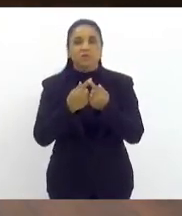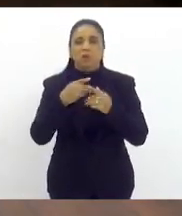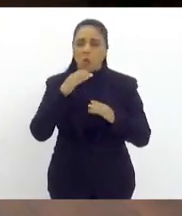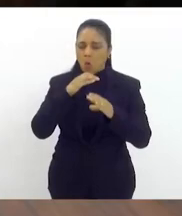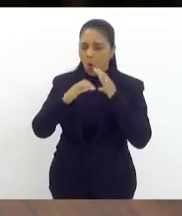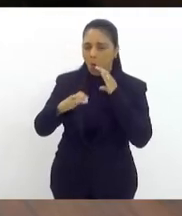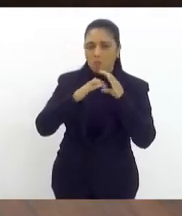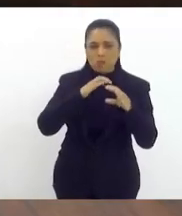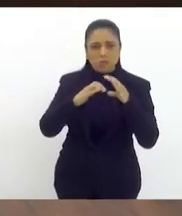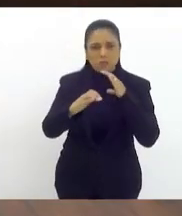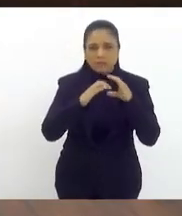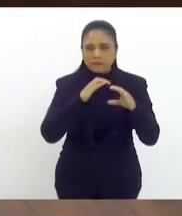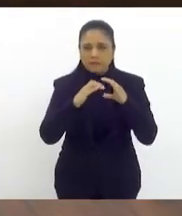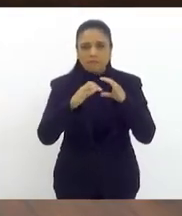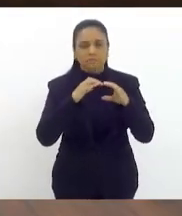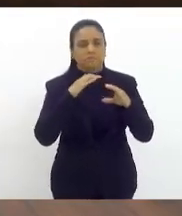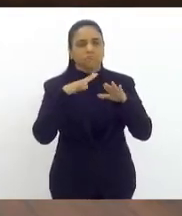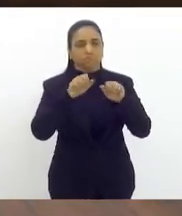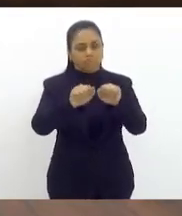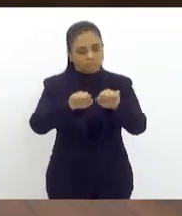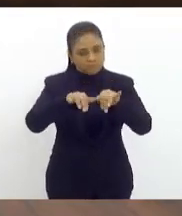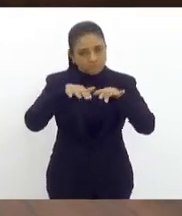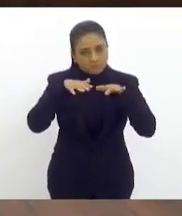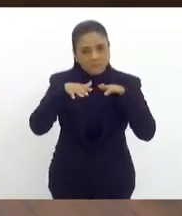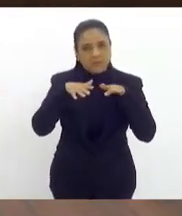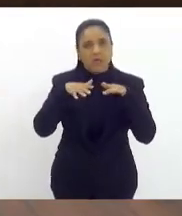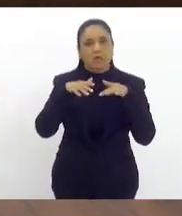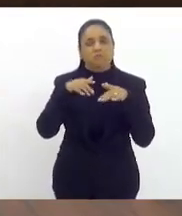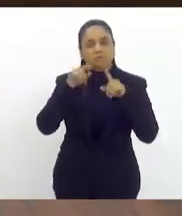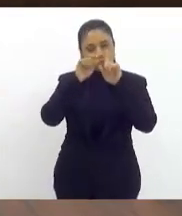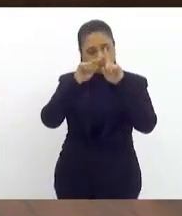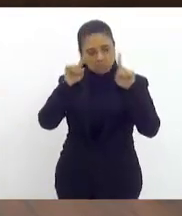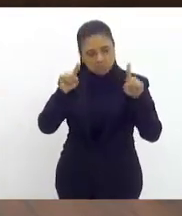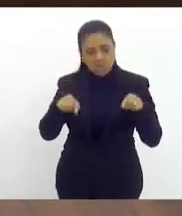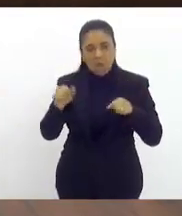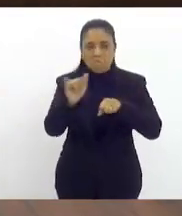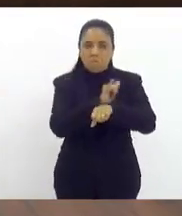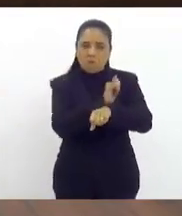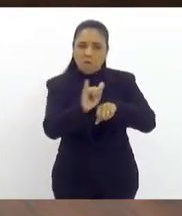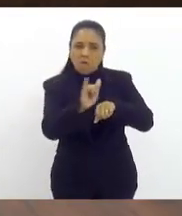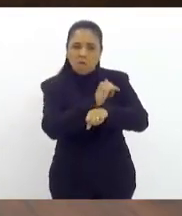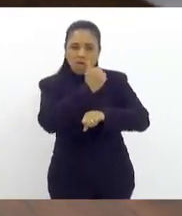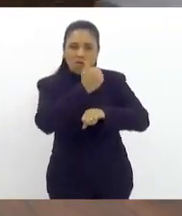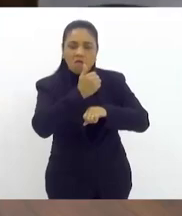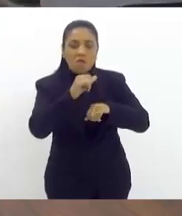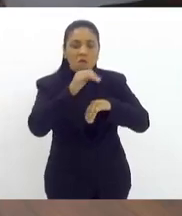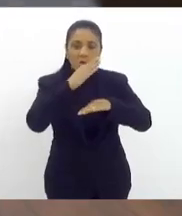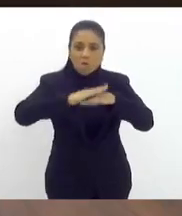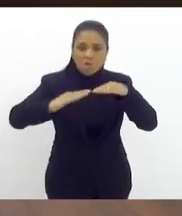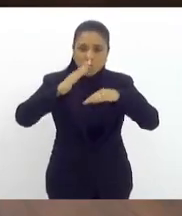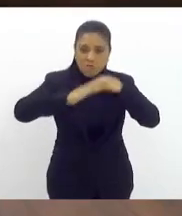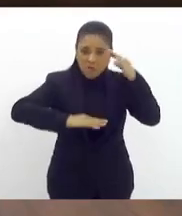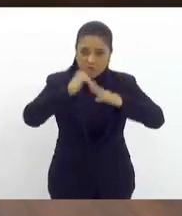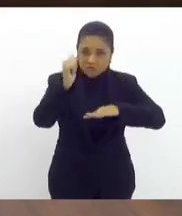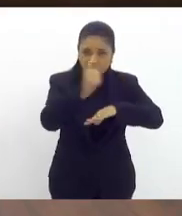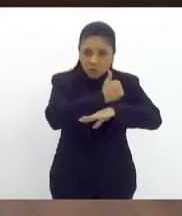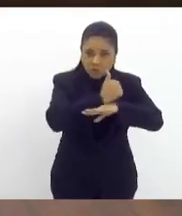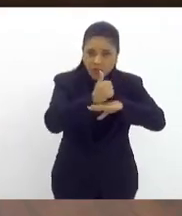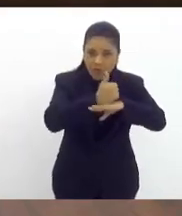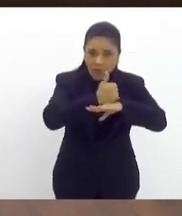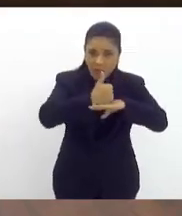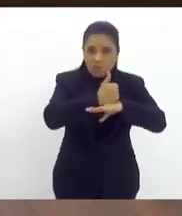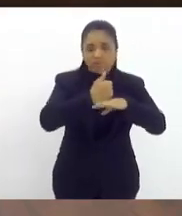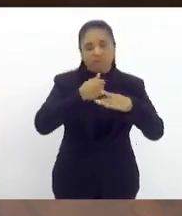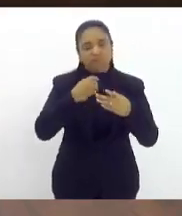comunicação aqui da casa. Os profissionais são super comprometidos, sérios, sempre nos entrevistam. Mas um caso como